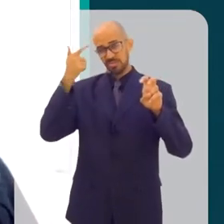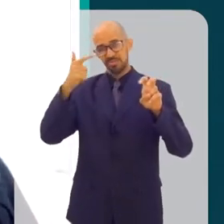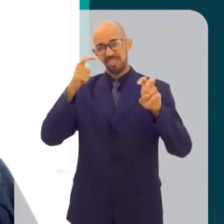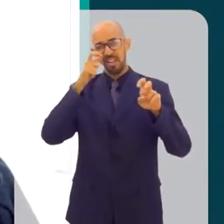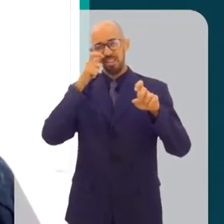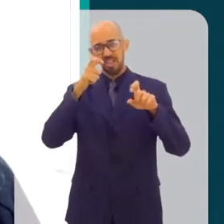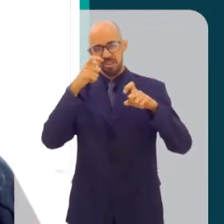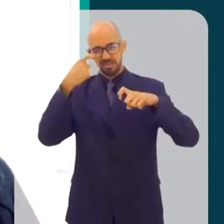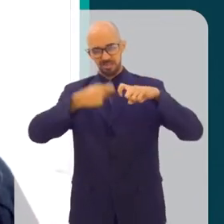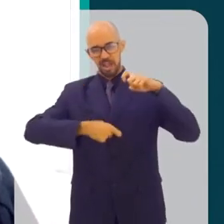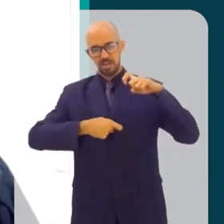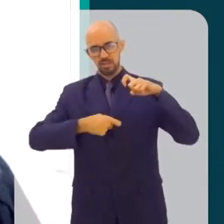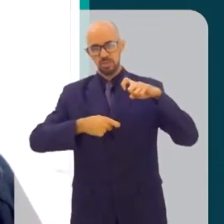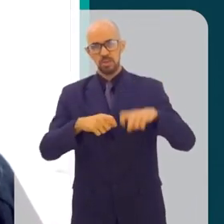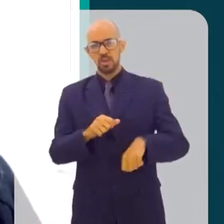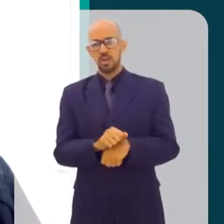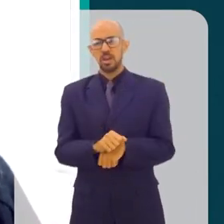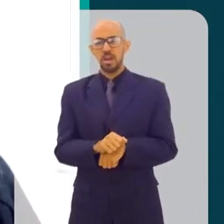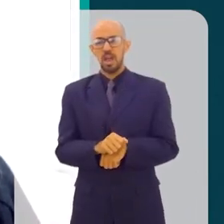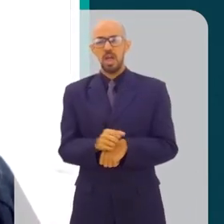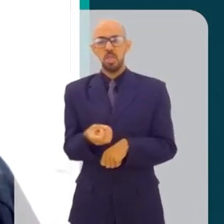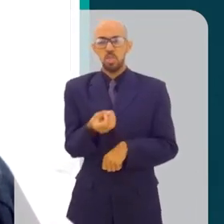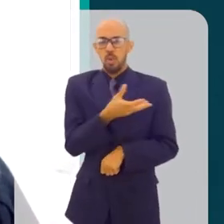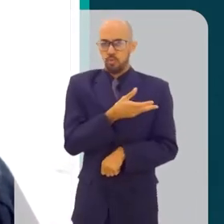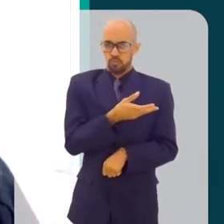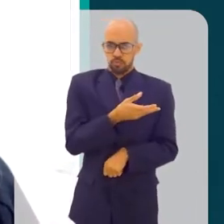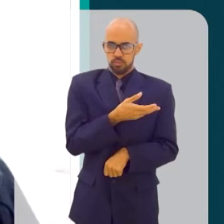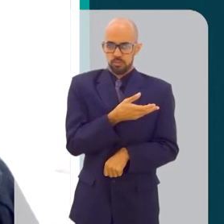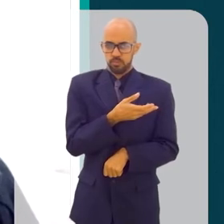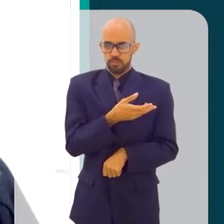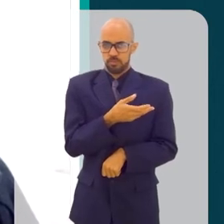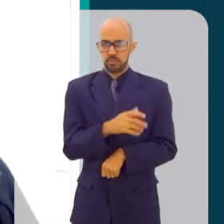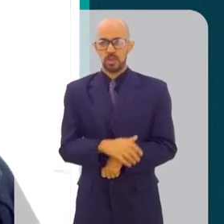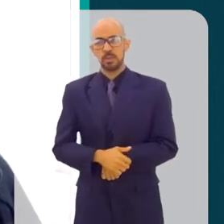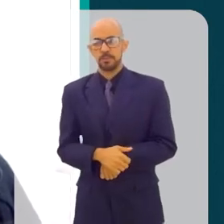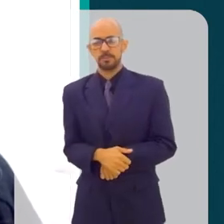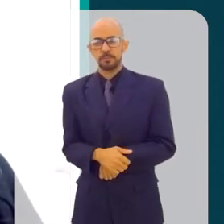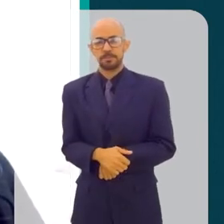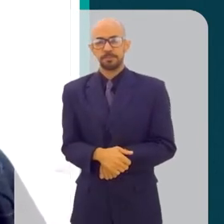pessoas assexuais é algo que é muito novo.